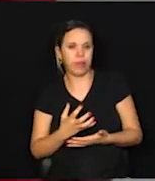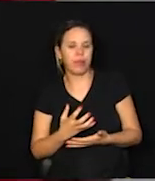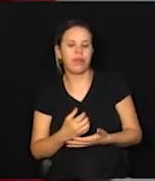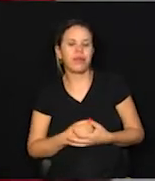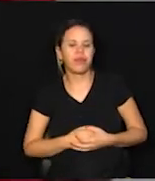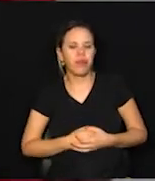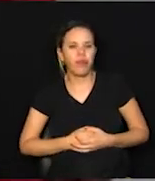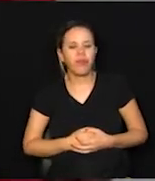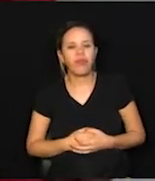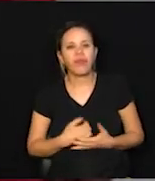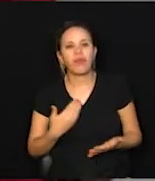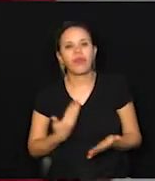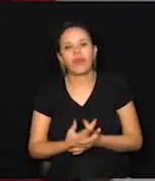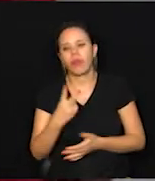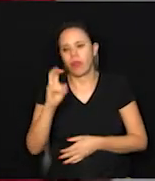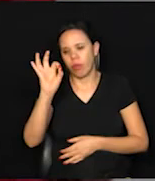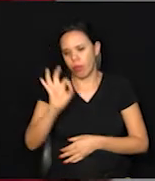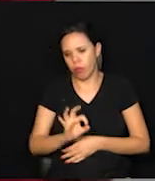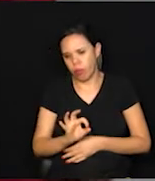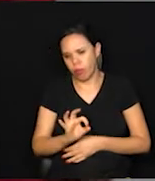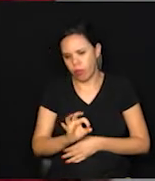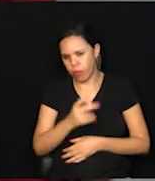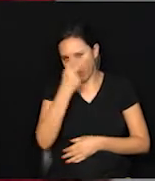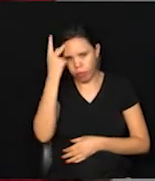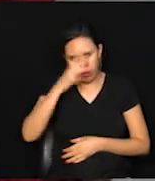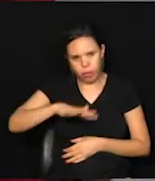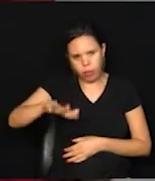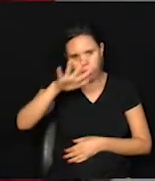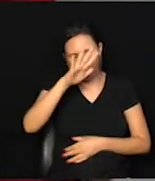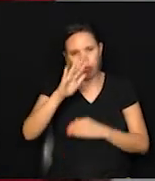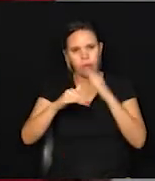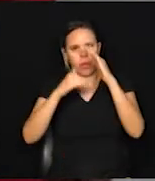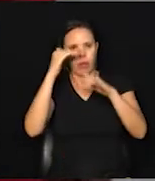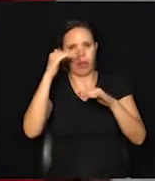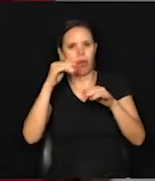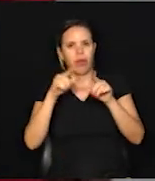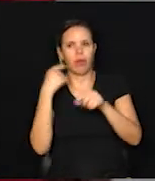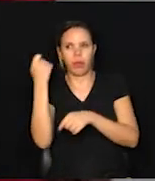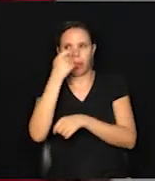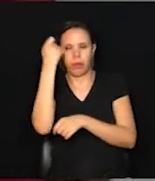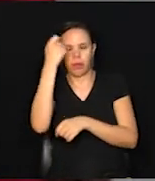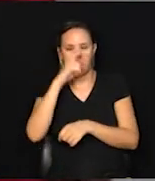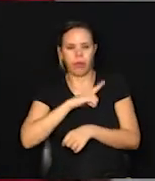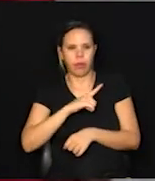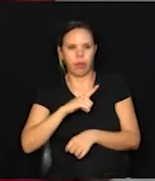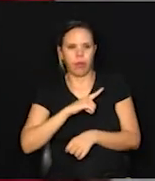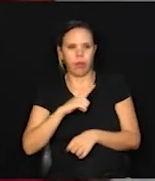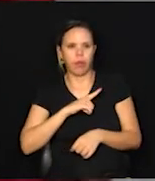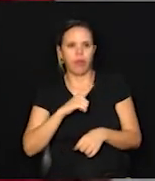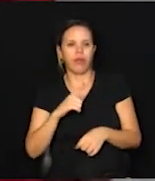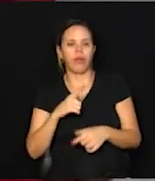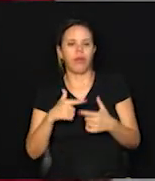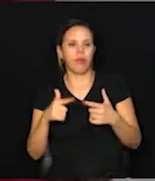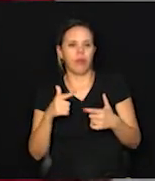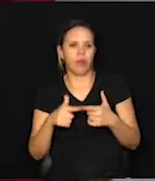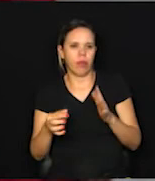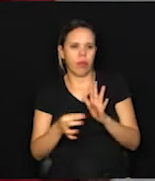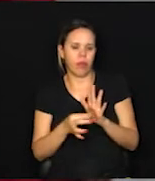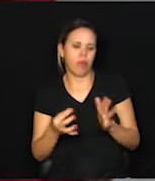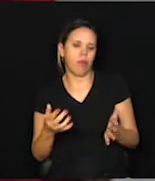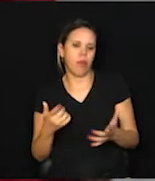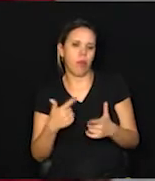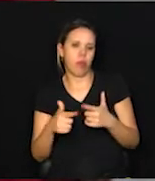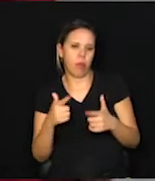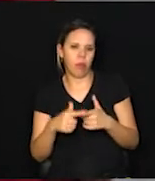que até 15% dos pacientes que evoluem para forma grave vão ter alguma manifestação de